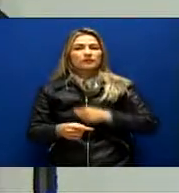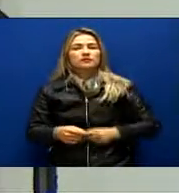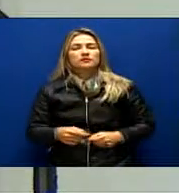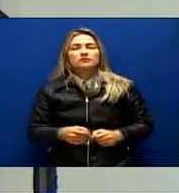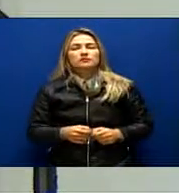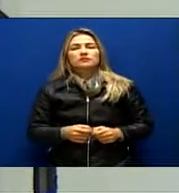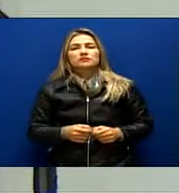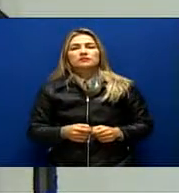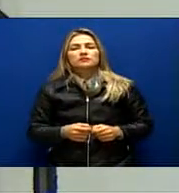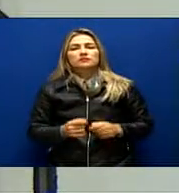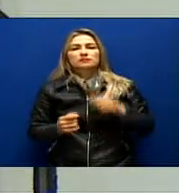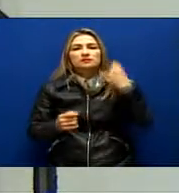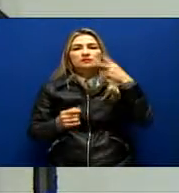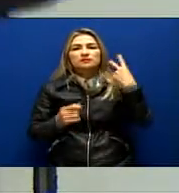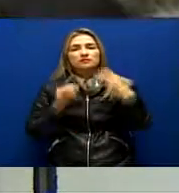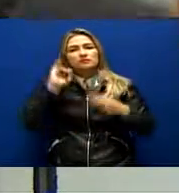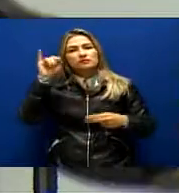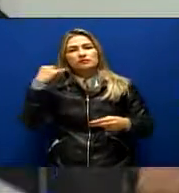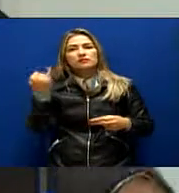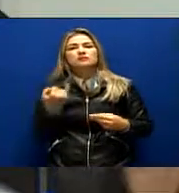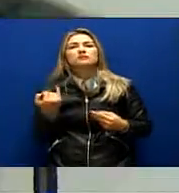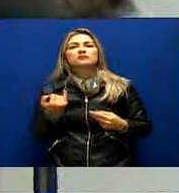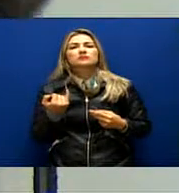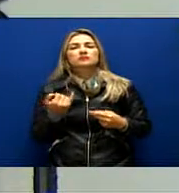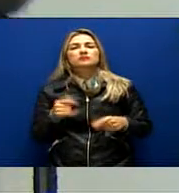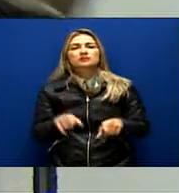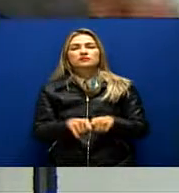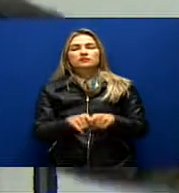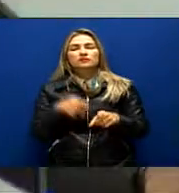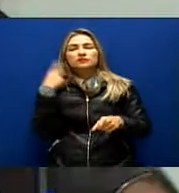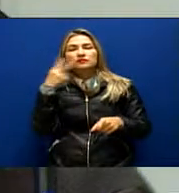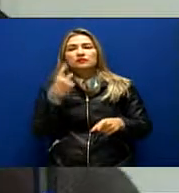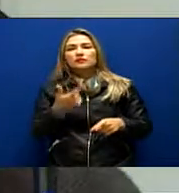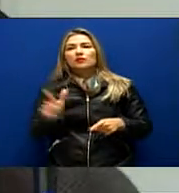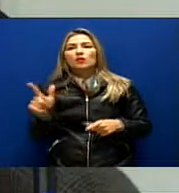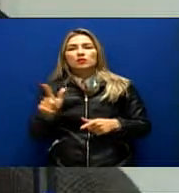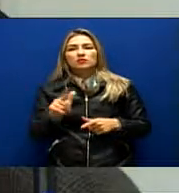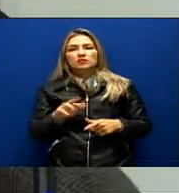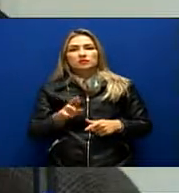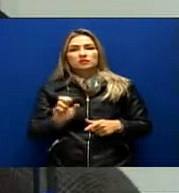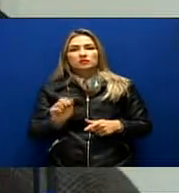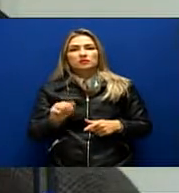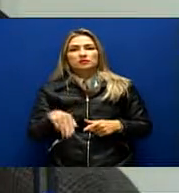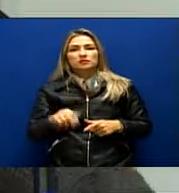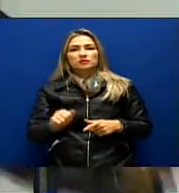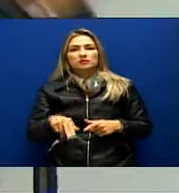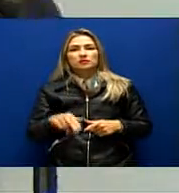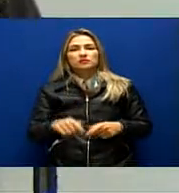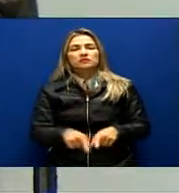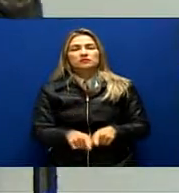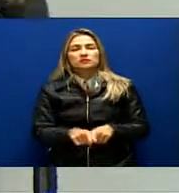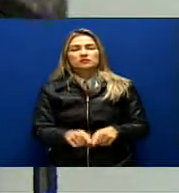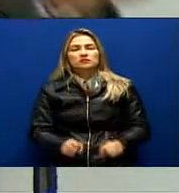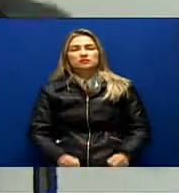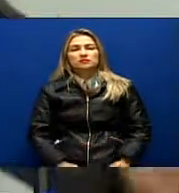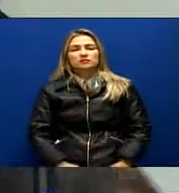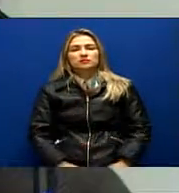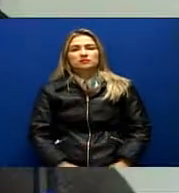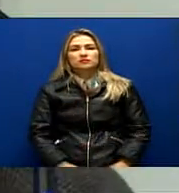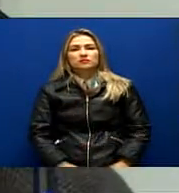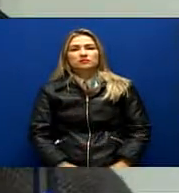e também da vereadora Yara e os demais, não sei se falei para o Renan também, embora o Renan tenha